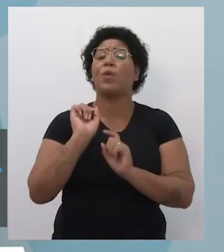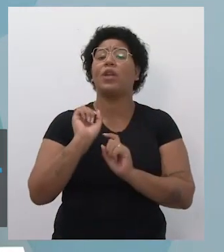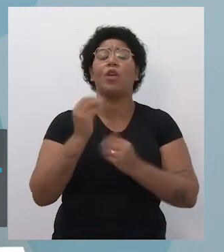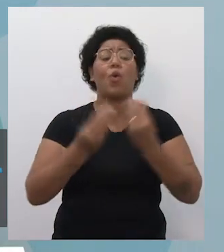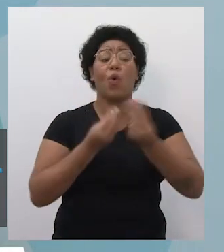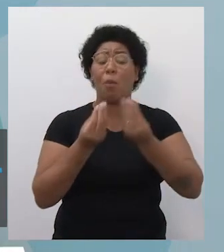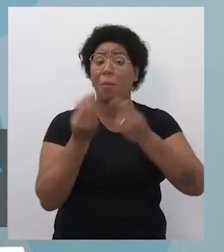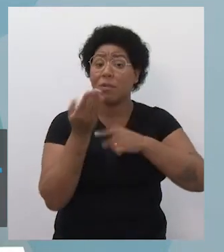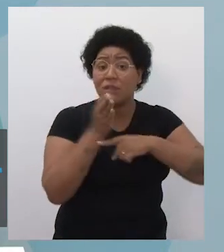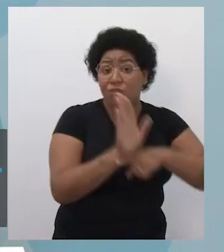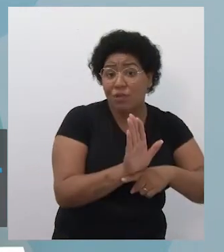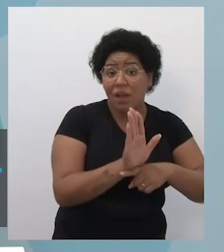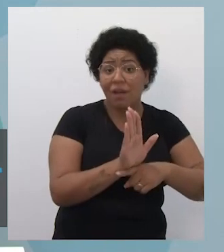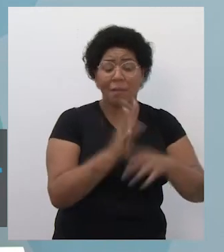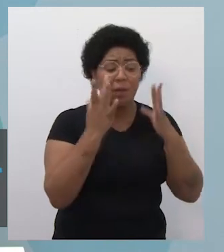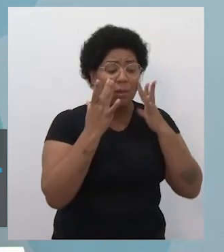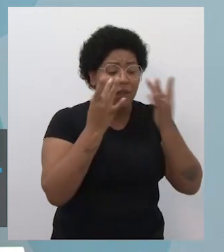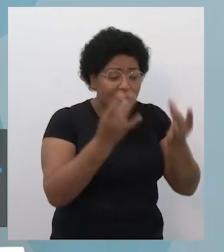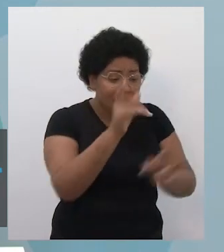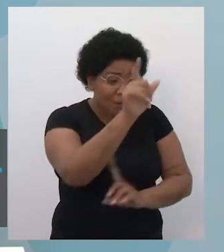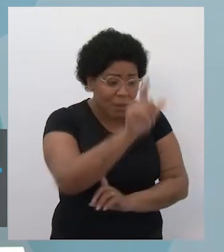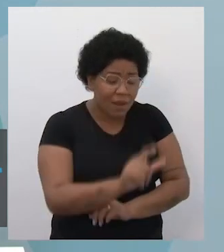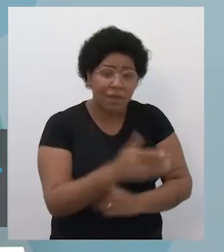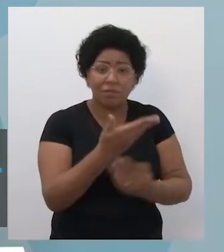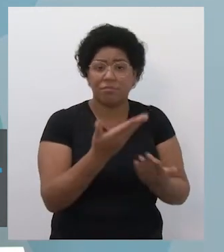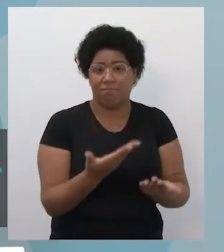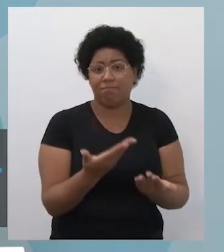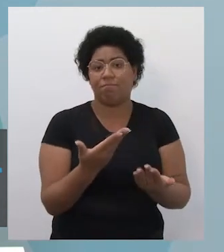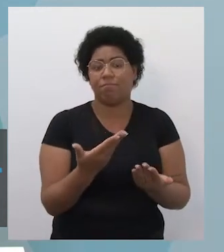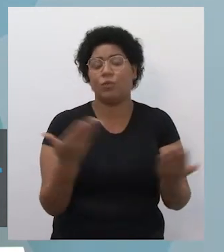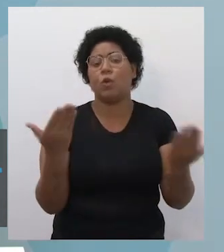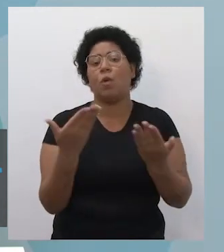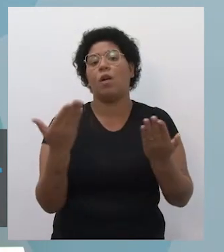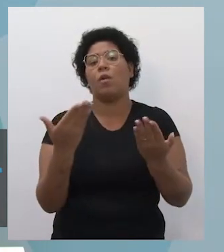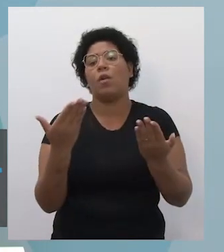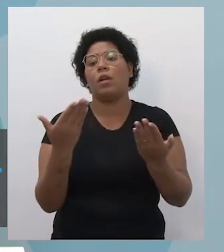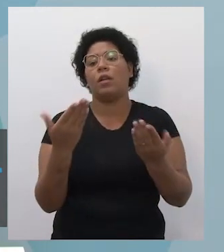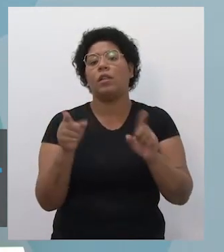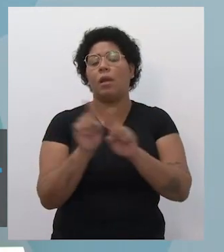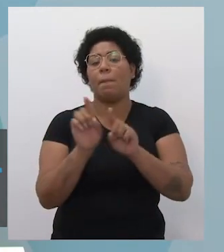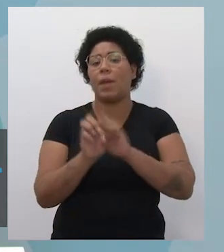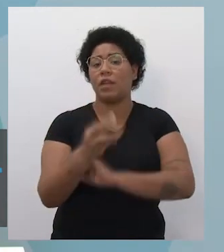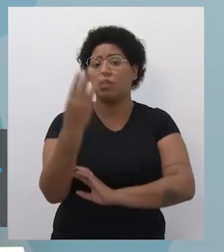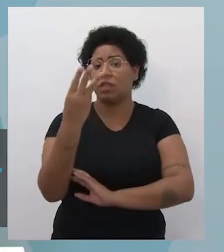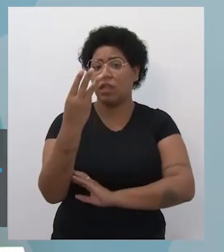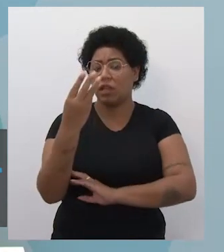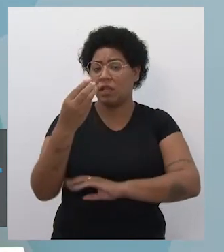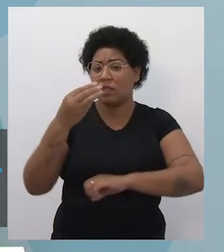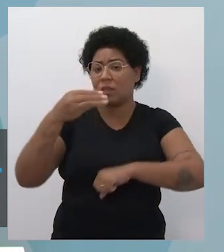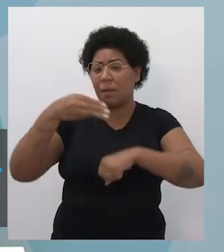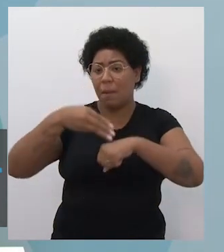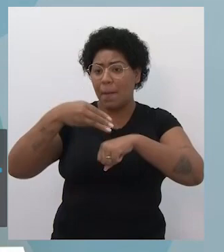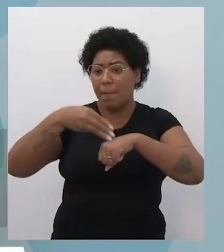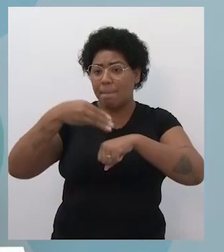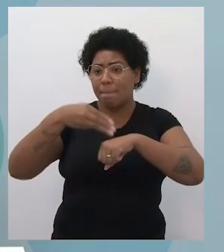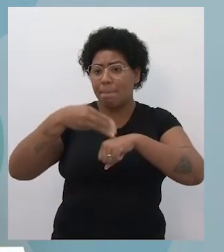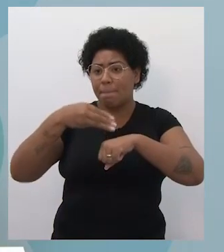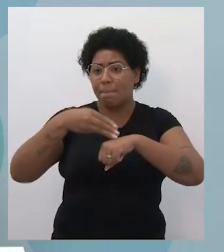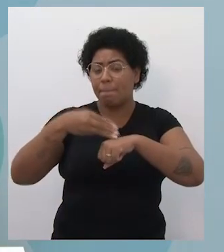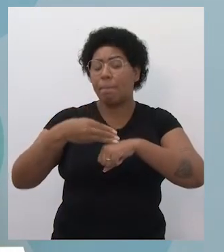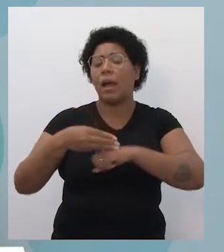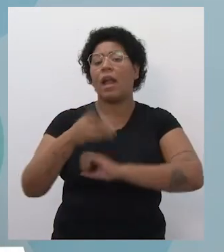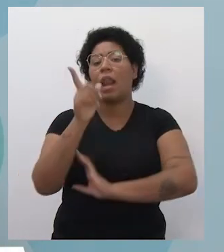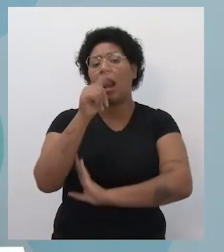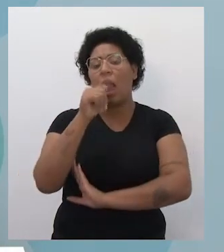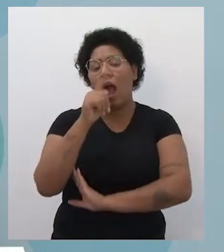vão ter que dar uma atenção maior. Nós vamos agora dar um intervalinho de 3 minutos para a gente poder tomar uma água e ir ao